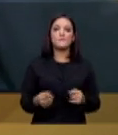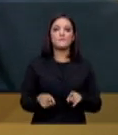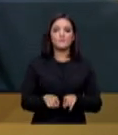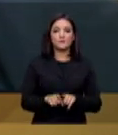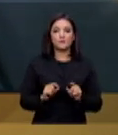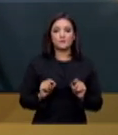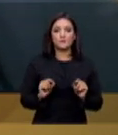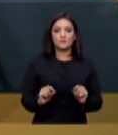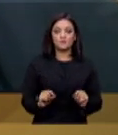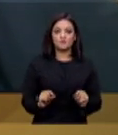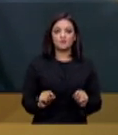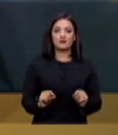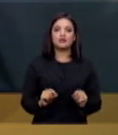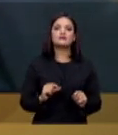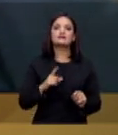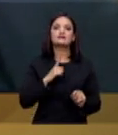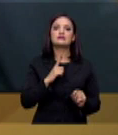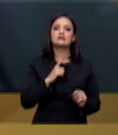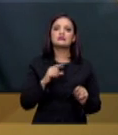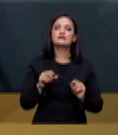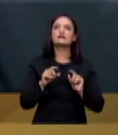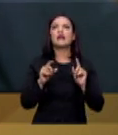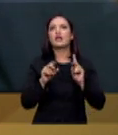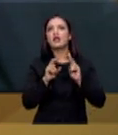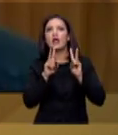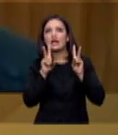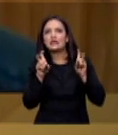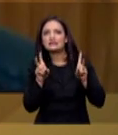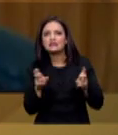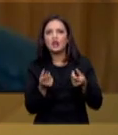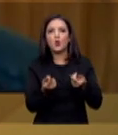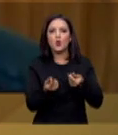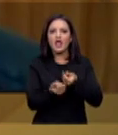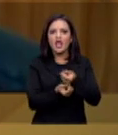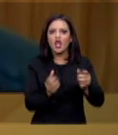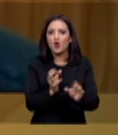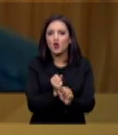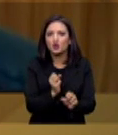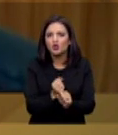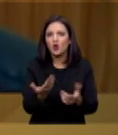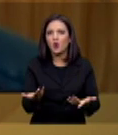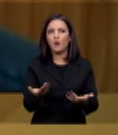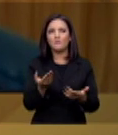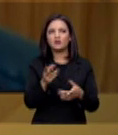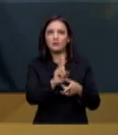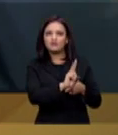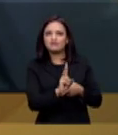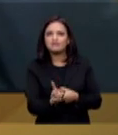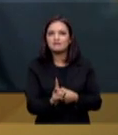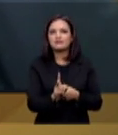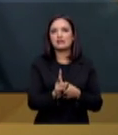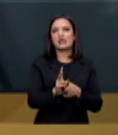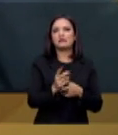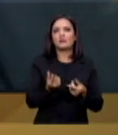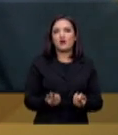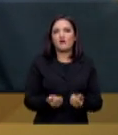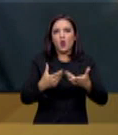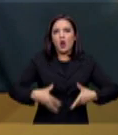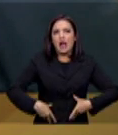que uma pressão econômica sobre regularidade fiscal, sobre dimensão de gastos do Estado com o